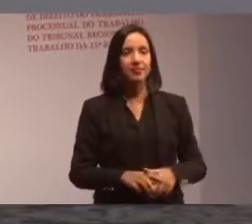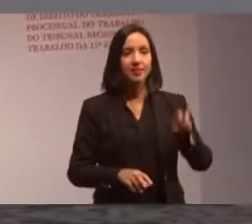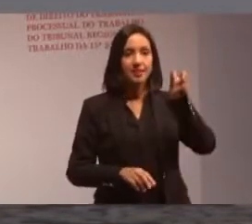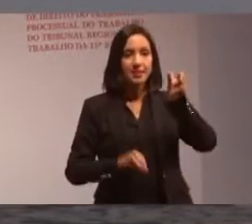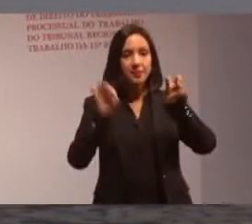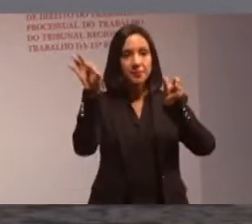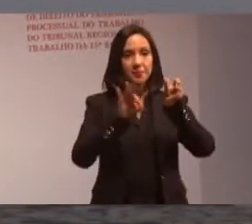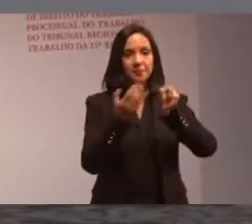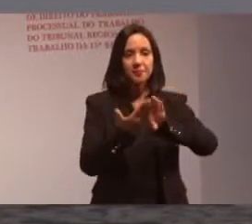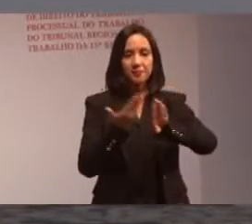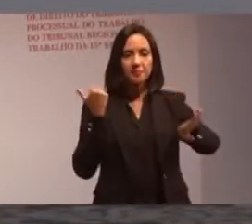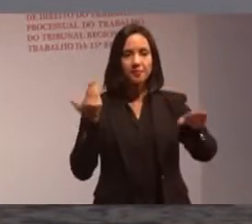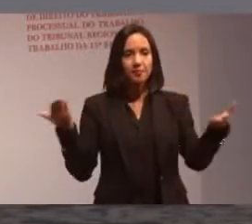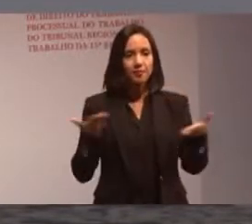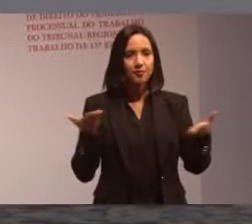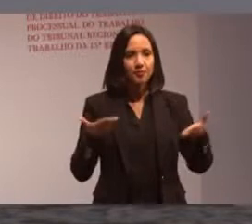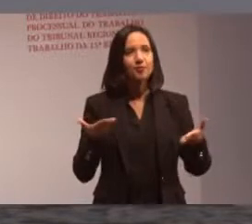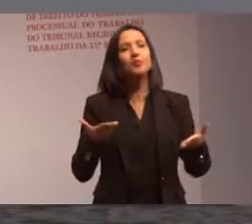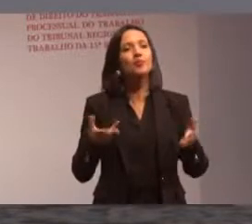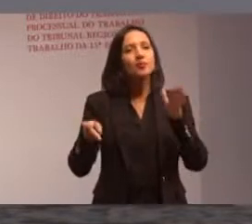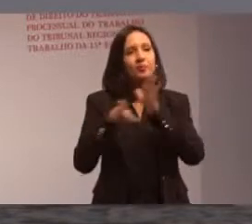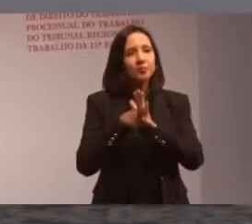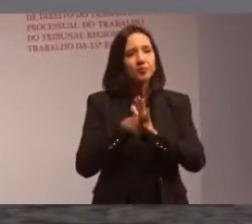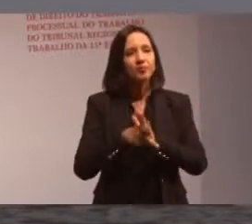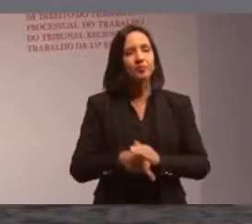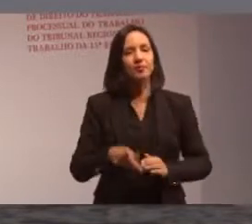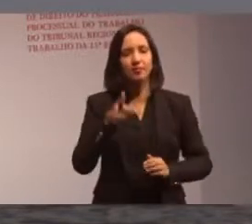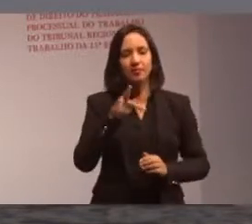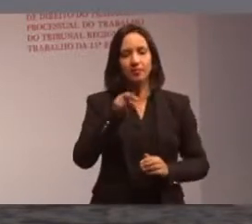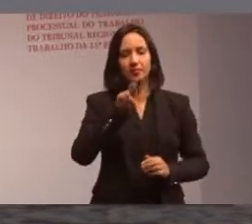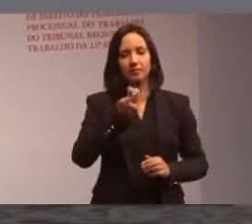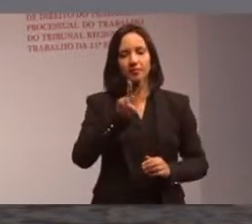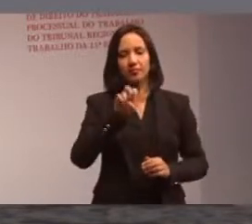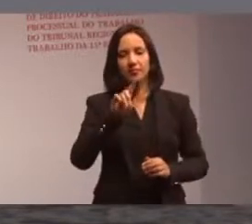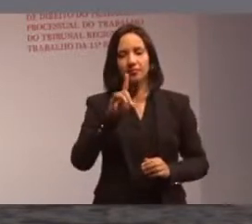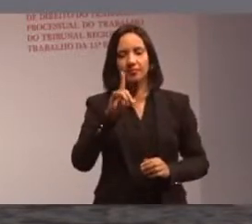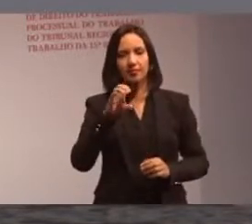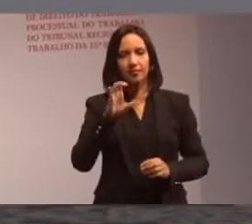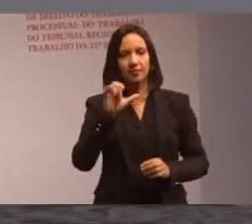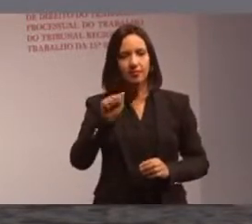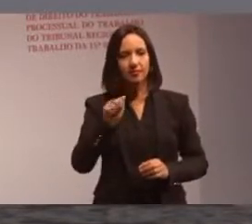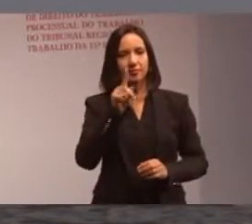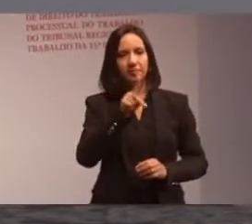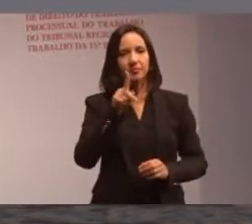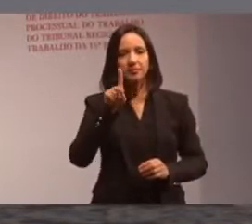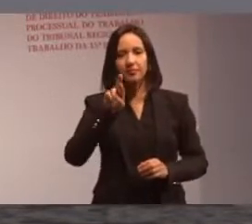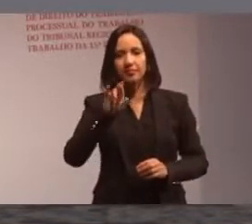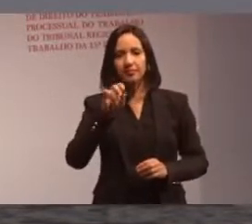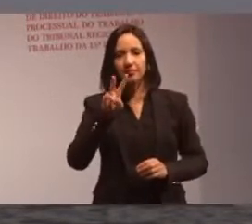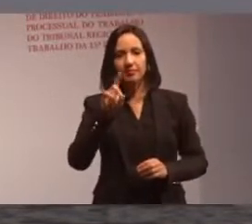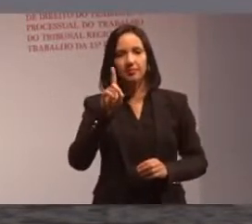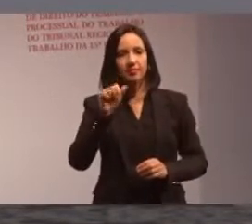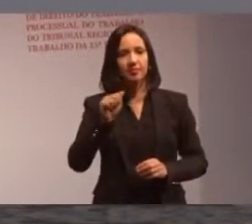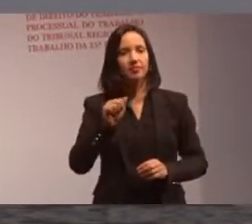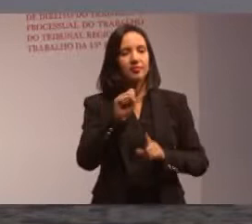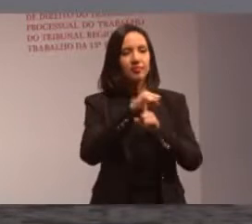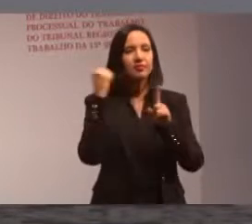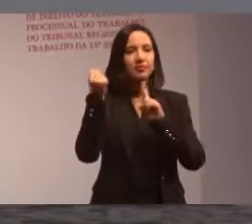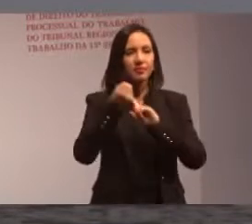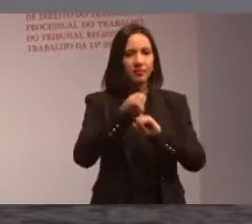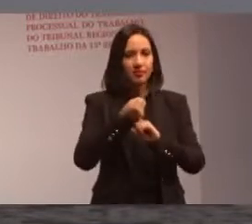5% dos afastamentos previdenciários estão relacionados à saúde mental dos trabalhadores. Esses são dados da Previdência